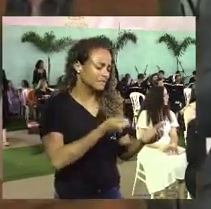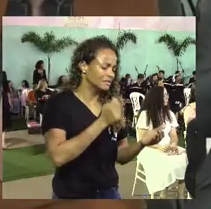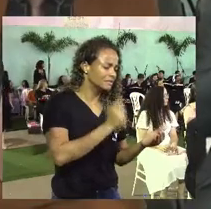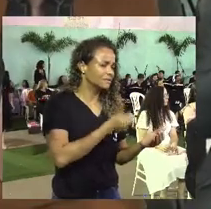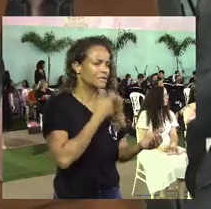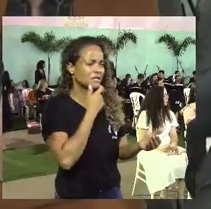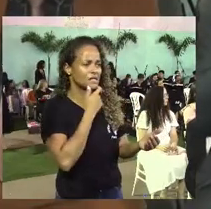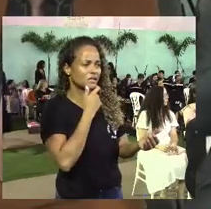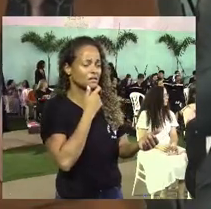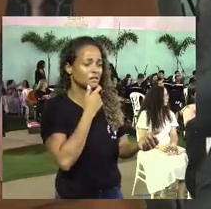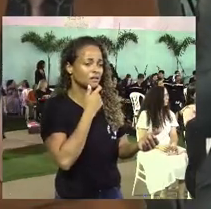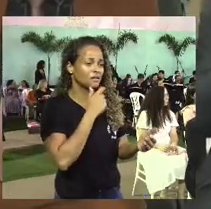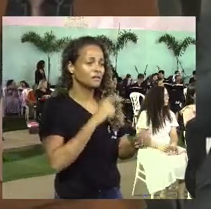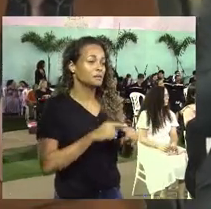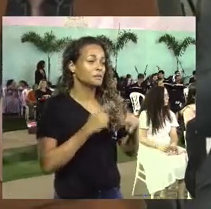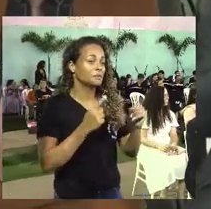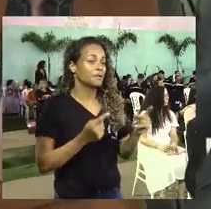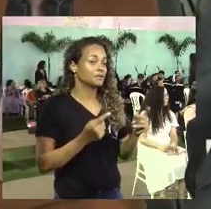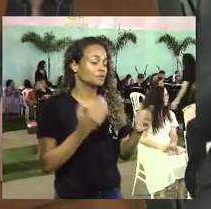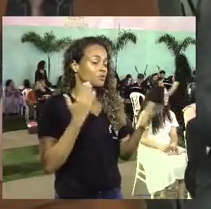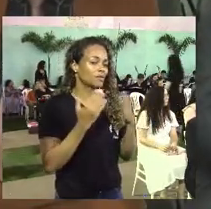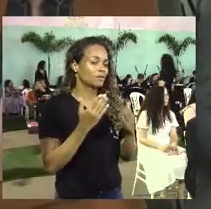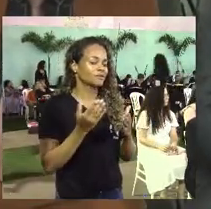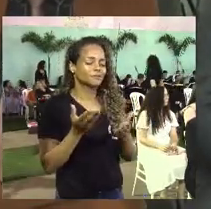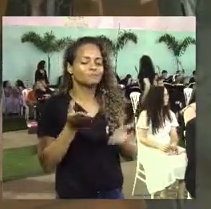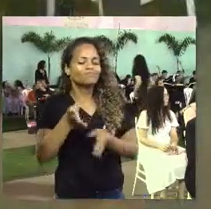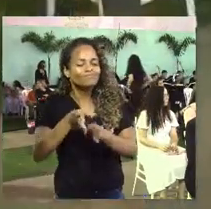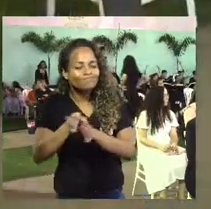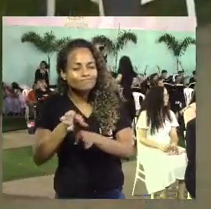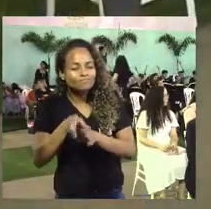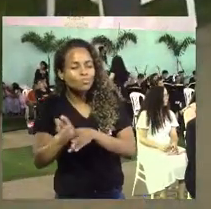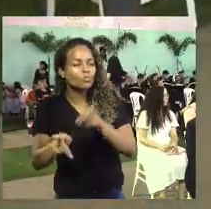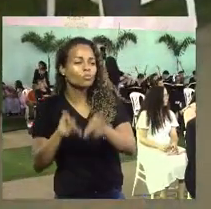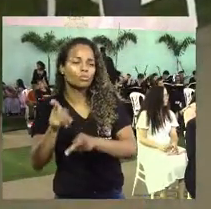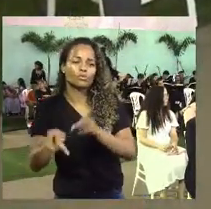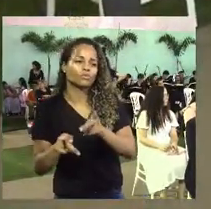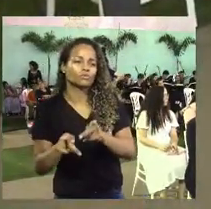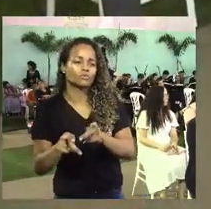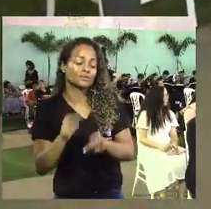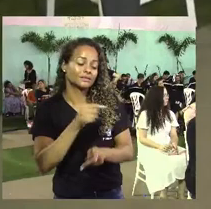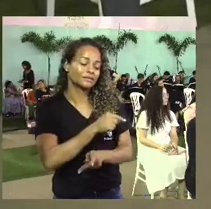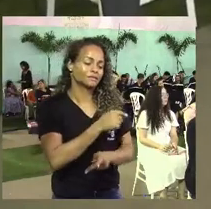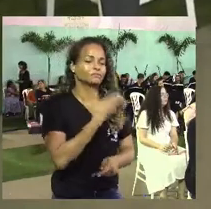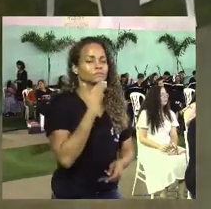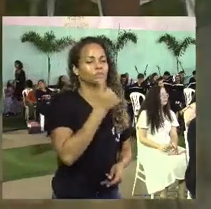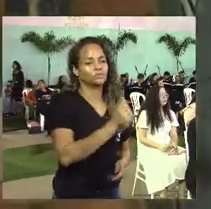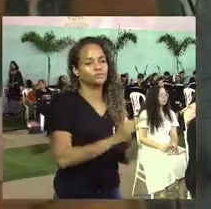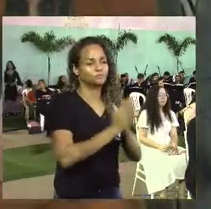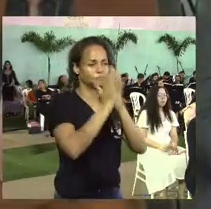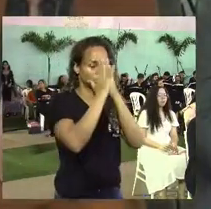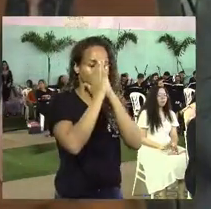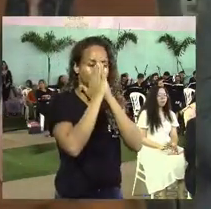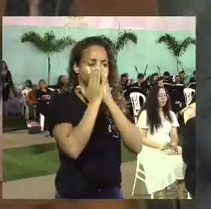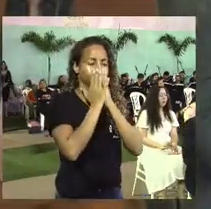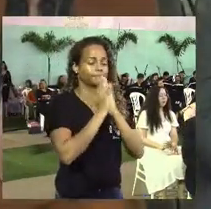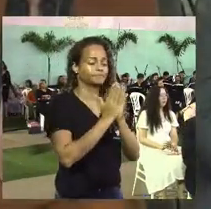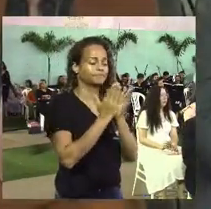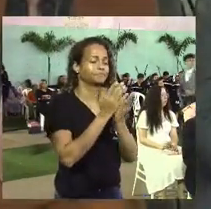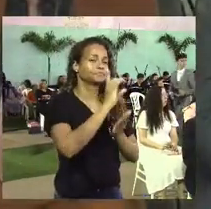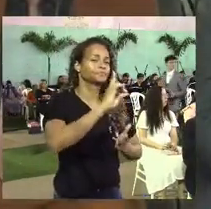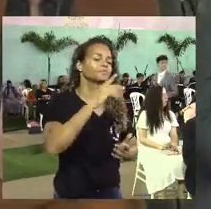pregos do que o coração daquela geração a Bíblia diz através do profeta Ezequiel